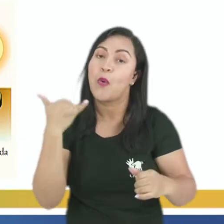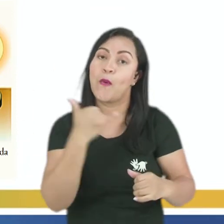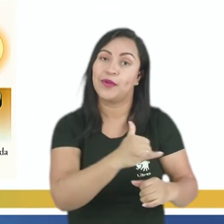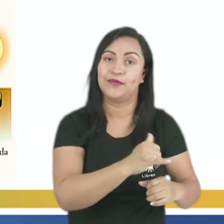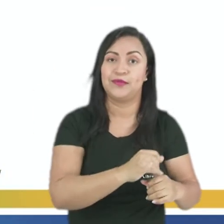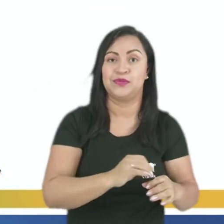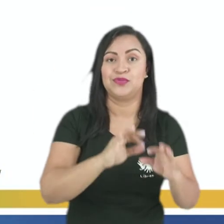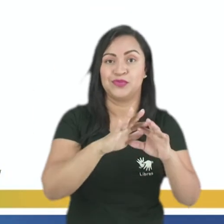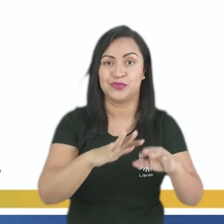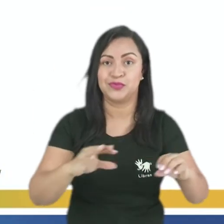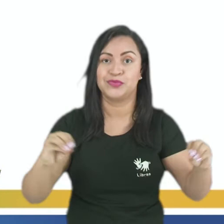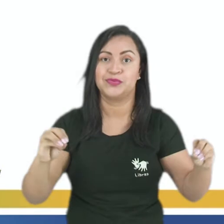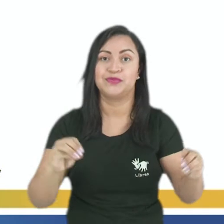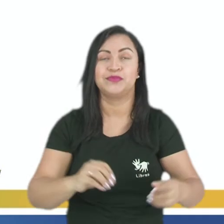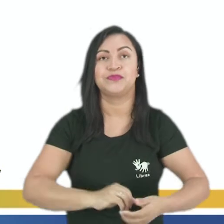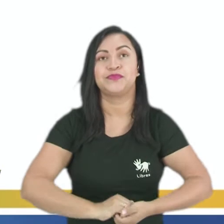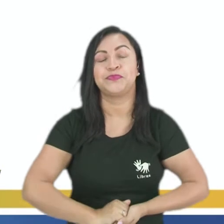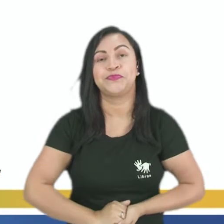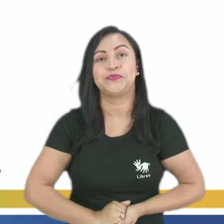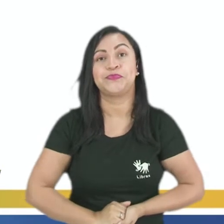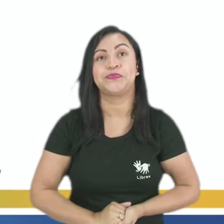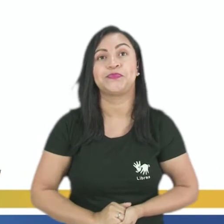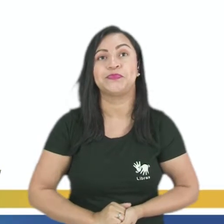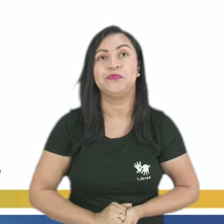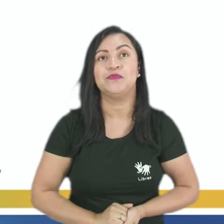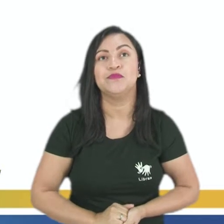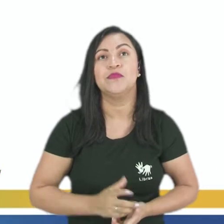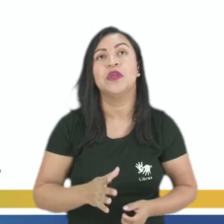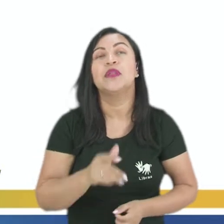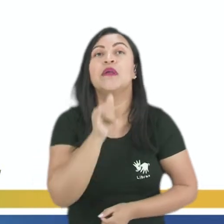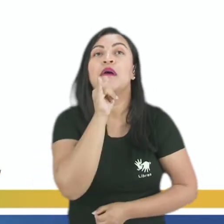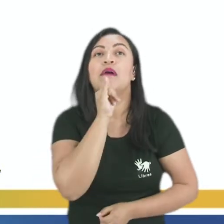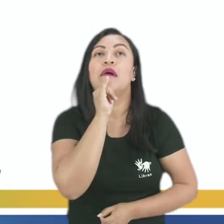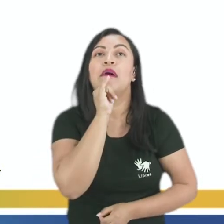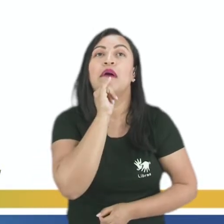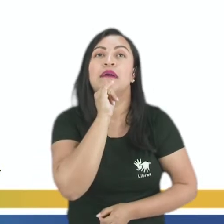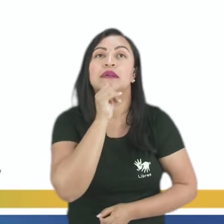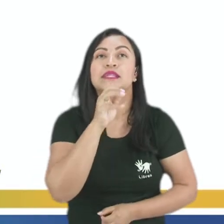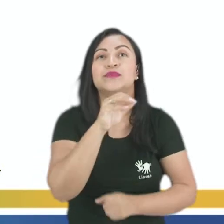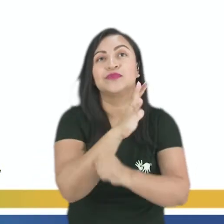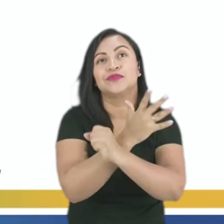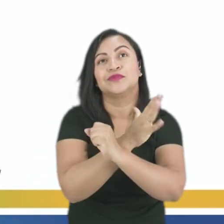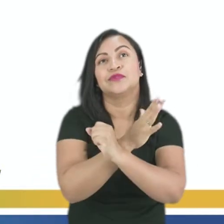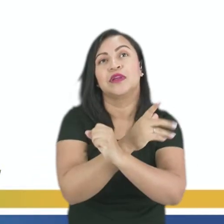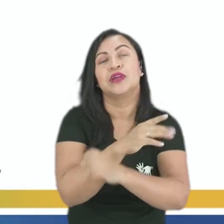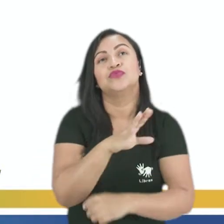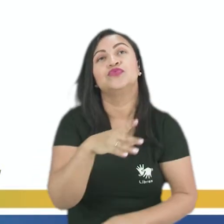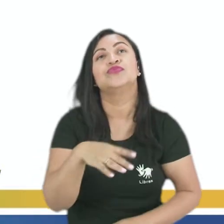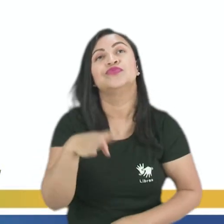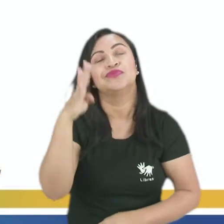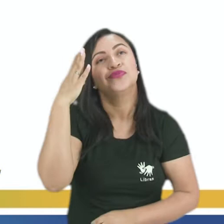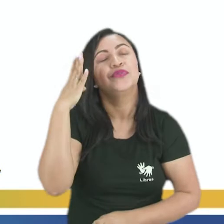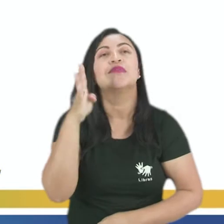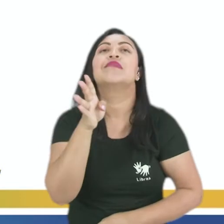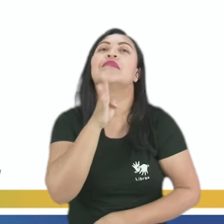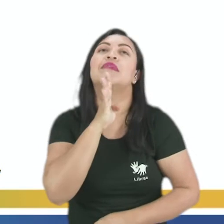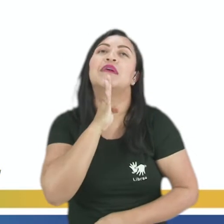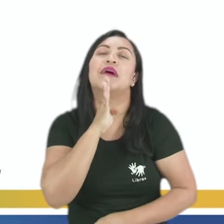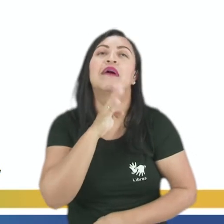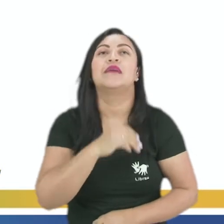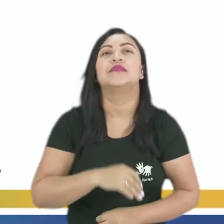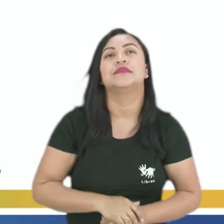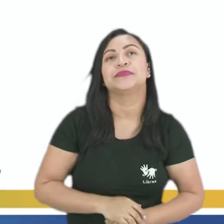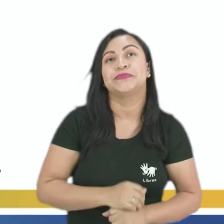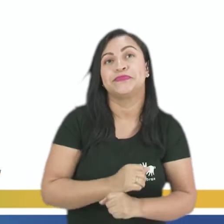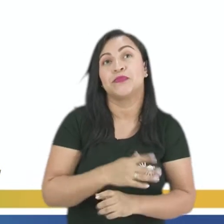tá? E eu trouxe alguns exemplos de ácidos que nós conhecemos, que nós já ouvimos falar ou temos contato no nosso dia a